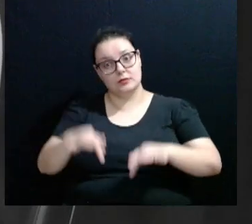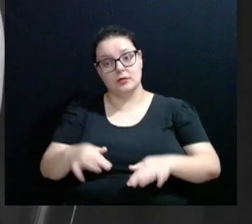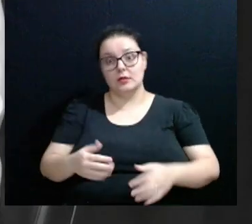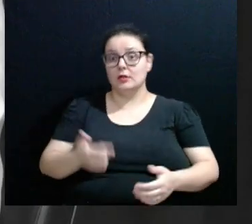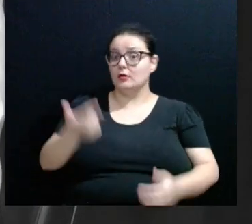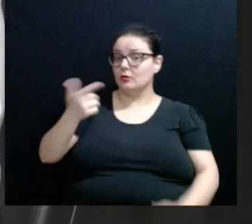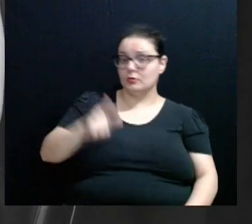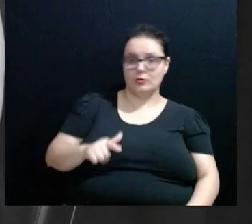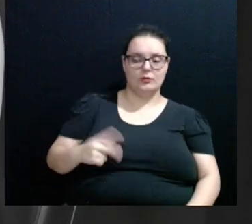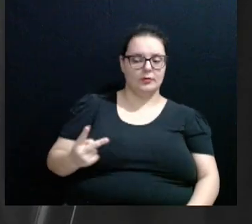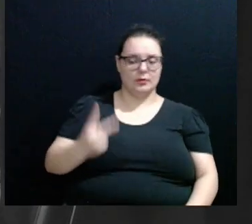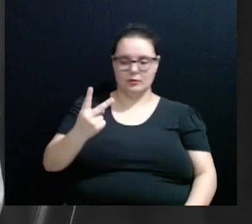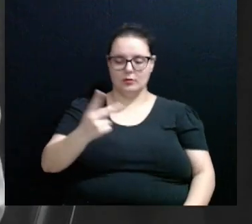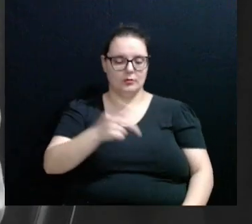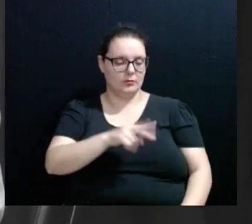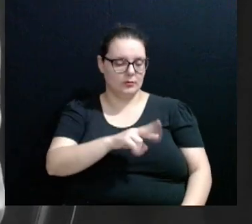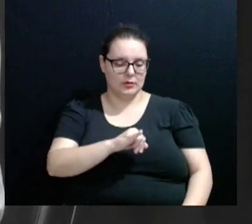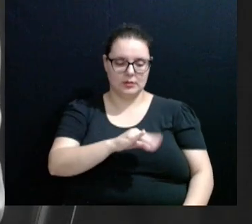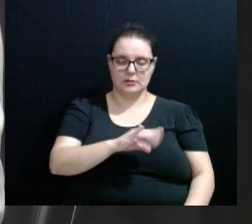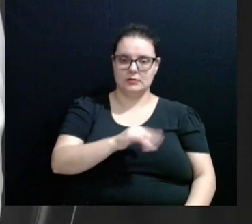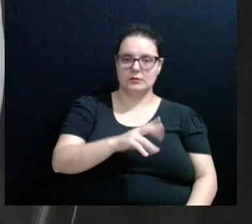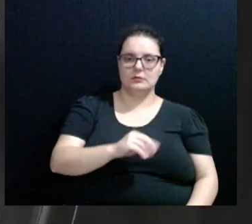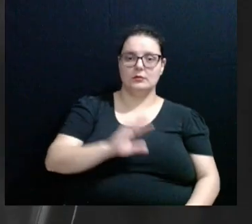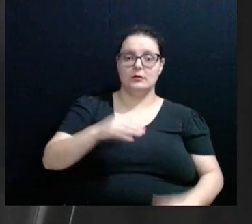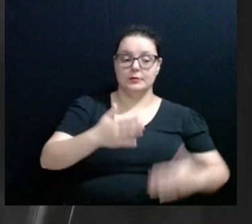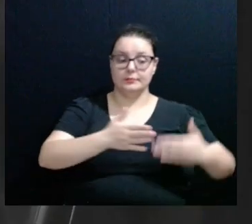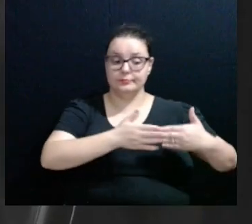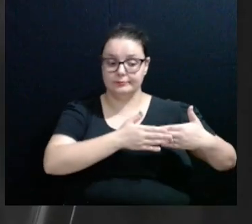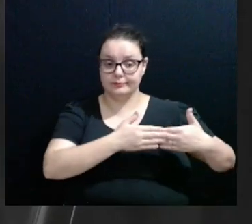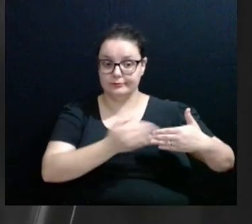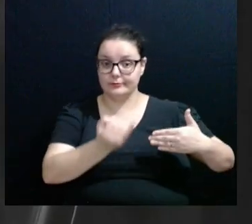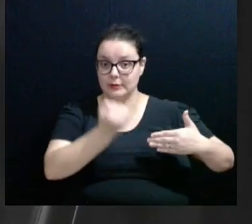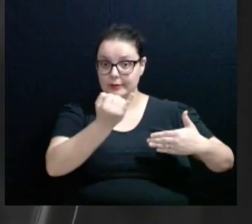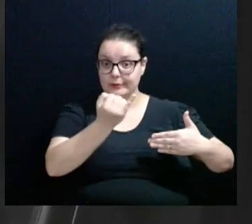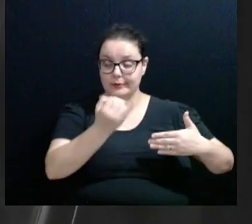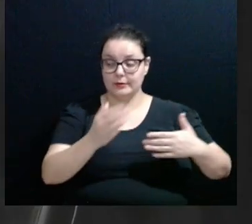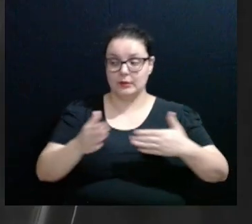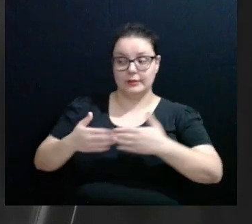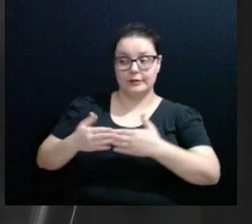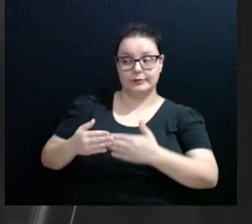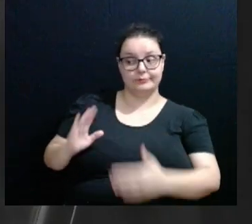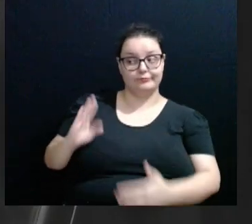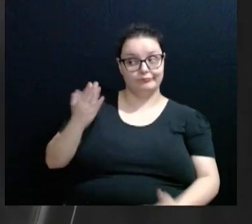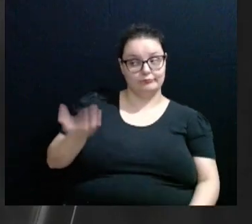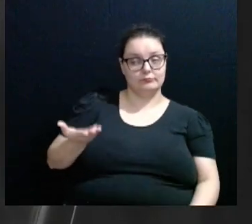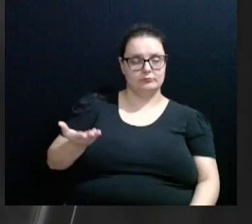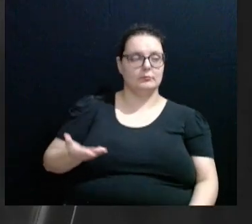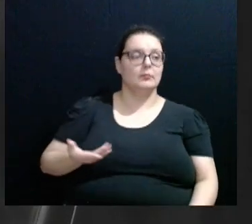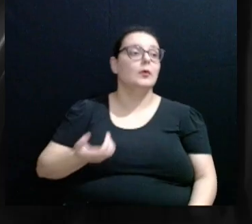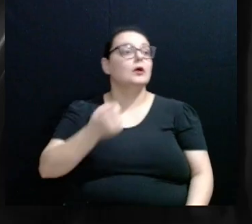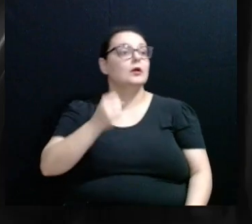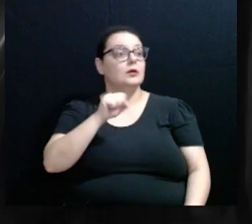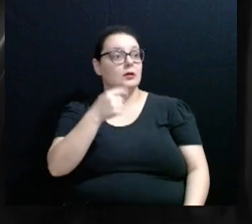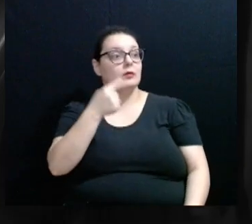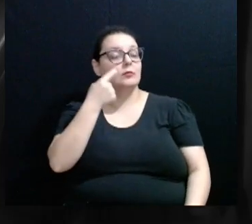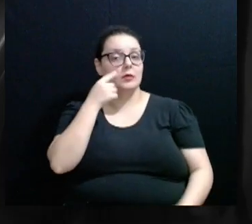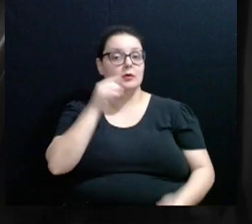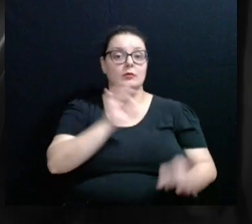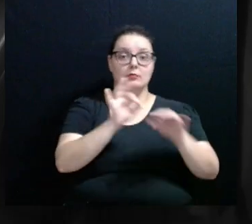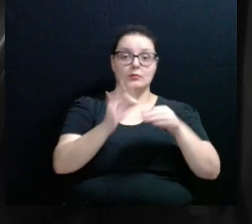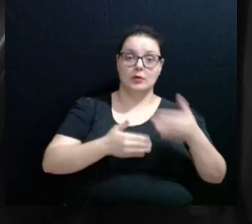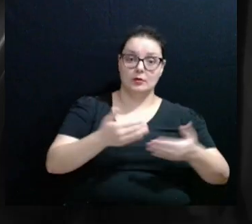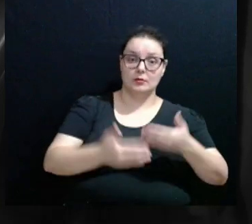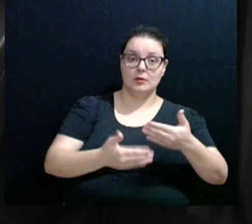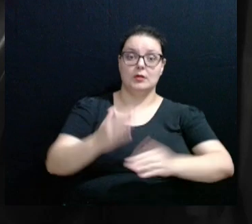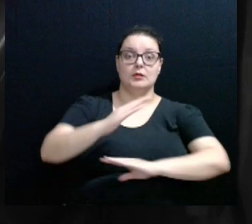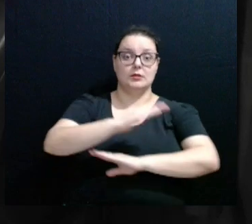que quais tapinhas nas costas importam. Sim. Olha, para quem acompanha aqui o andamento da